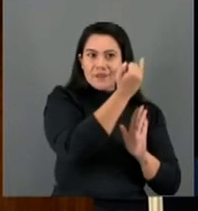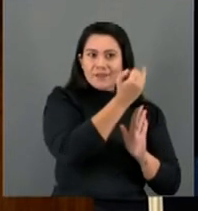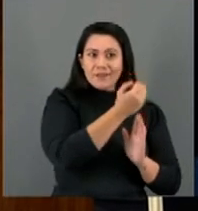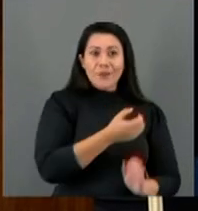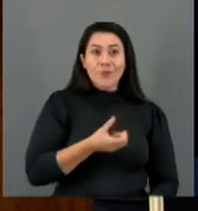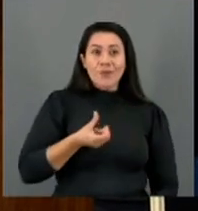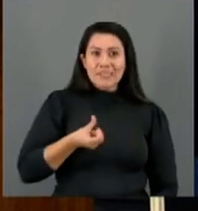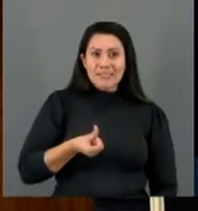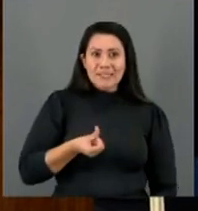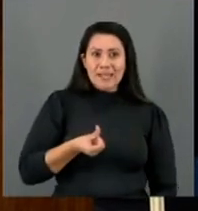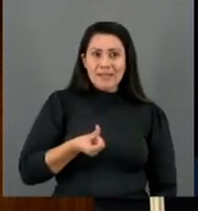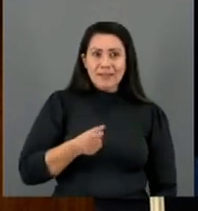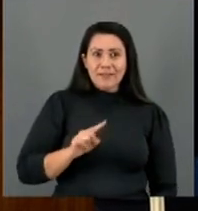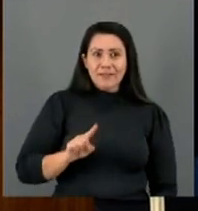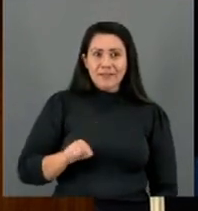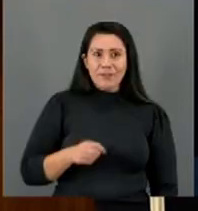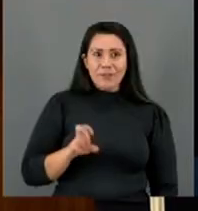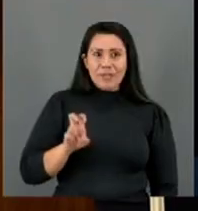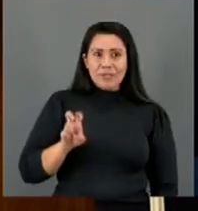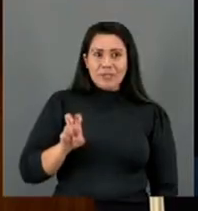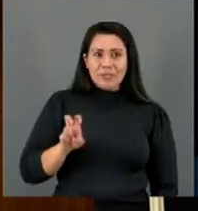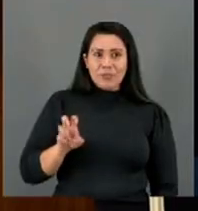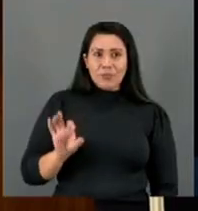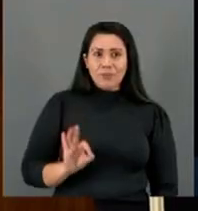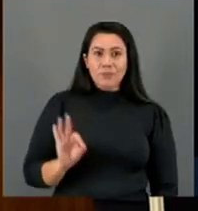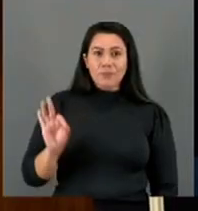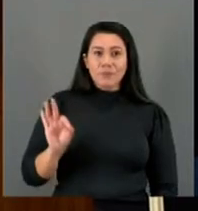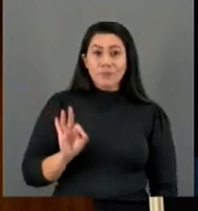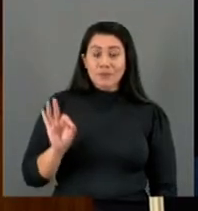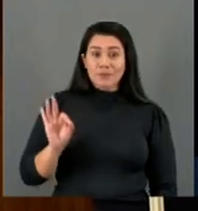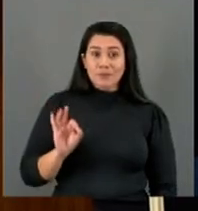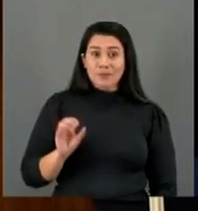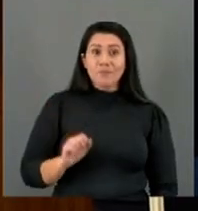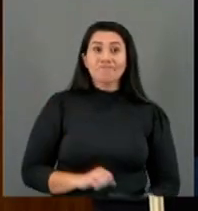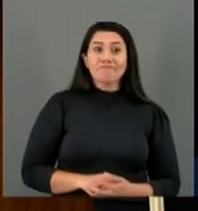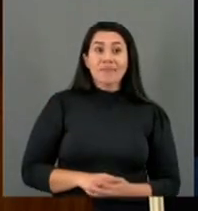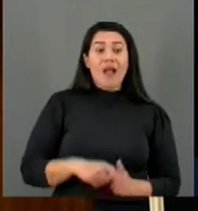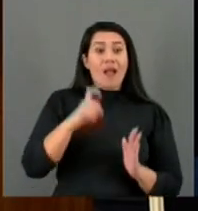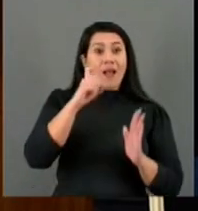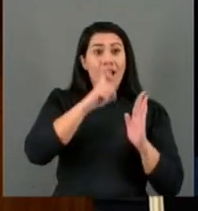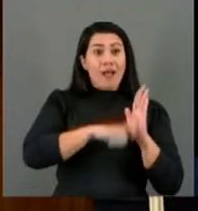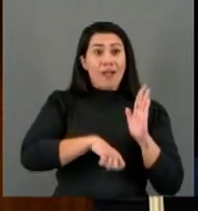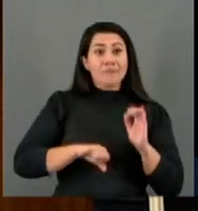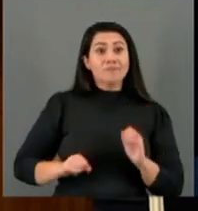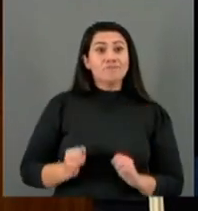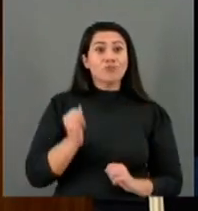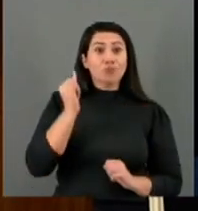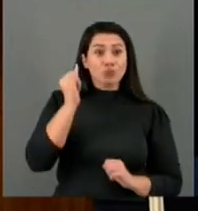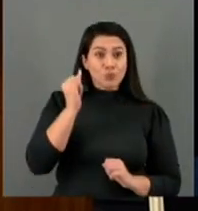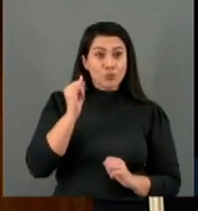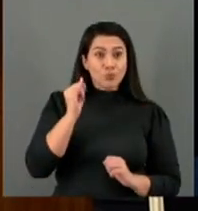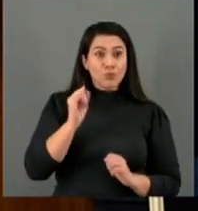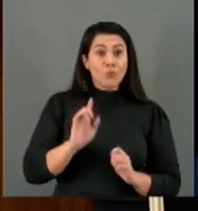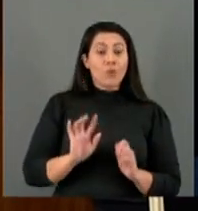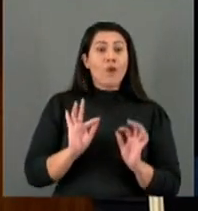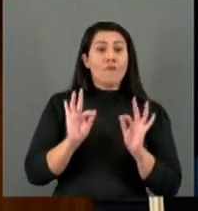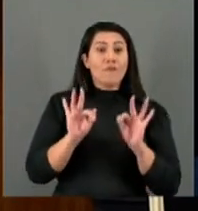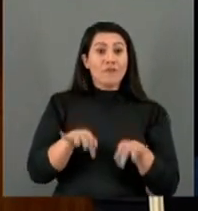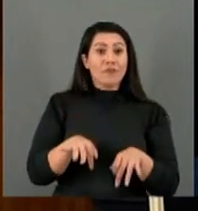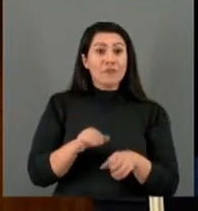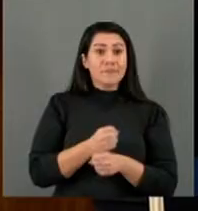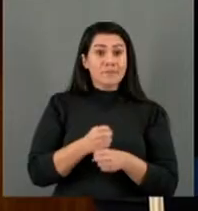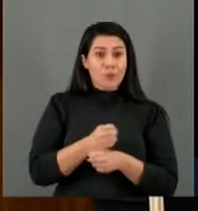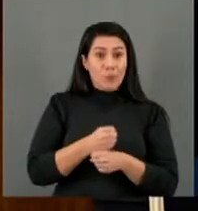6,5%. Taxa de juro ao final do ano e aquela época uma das taxas